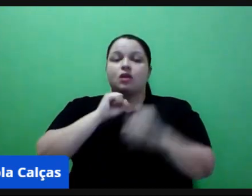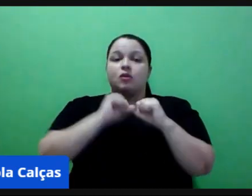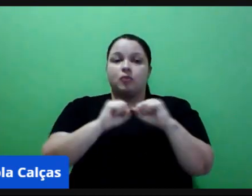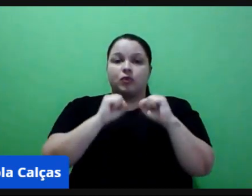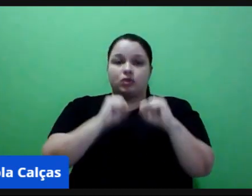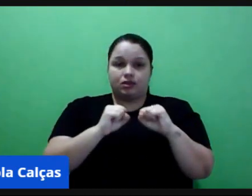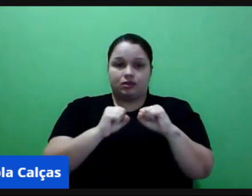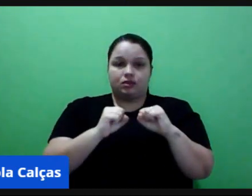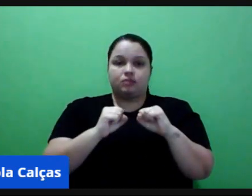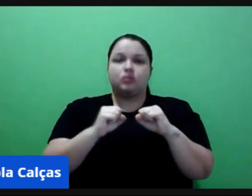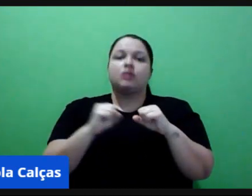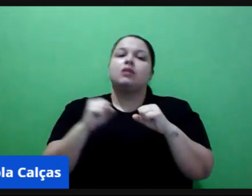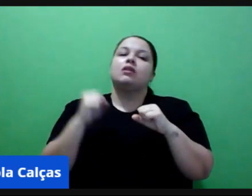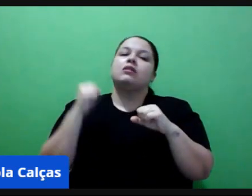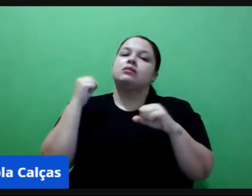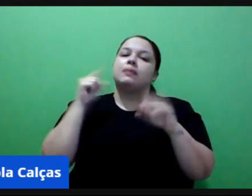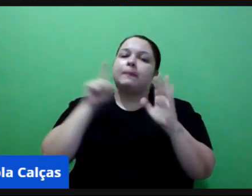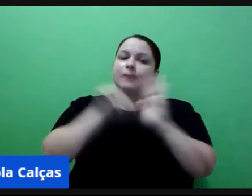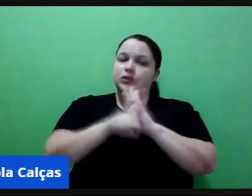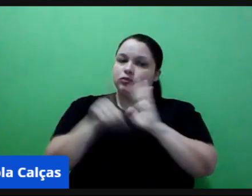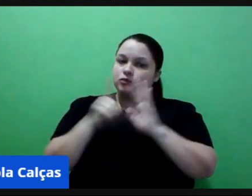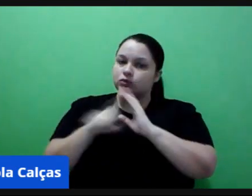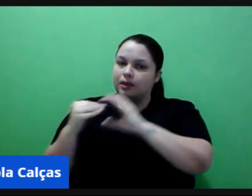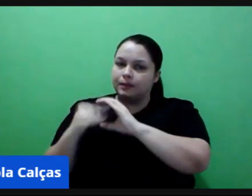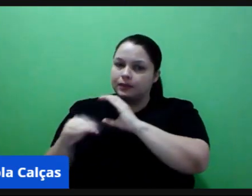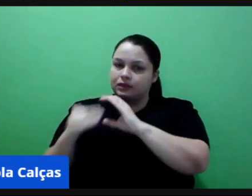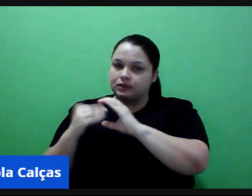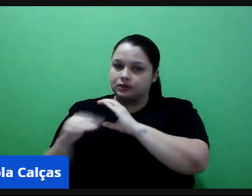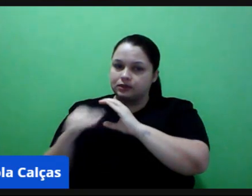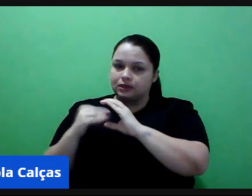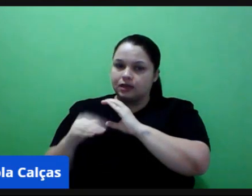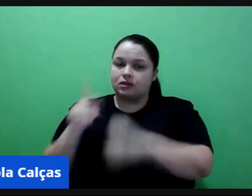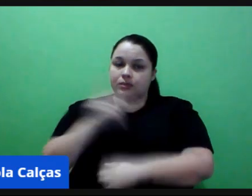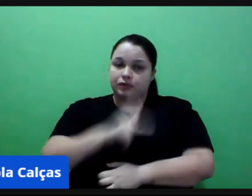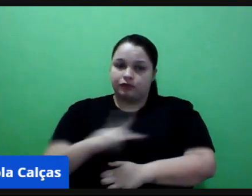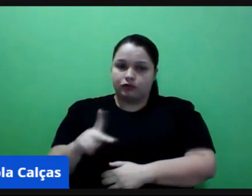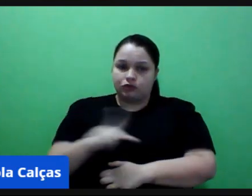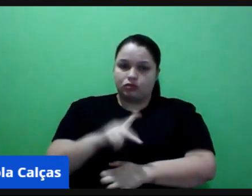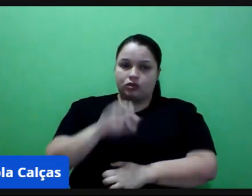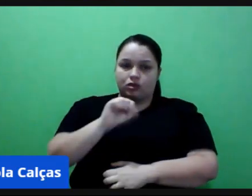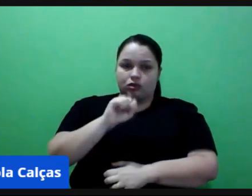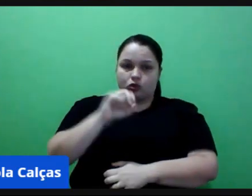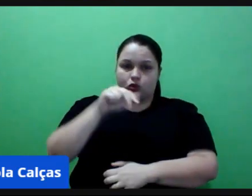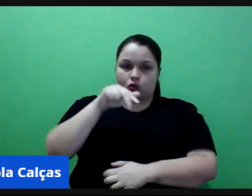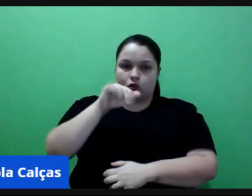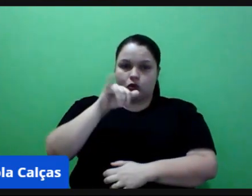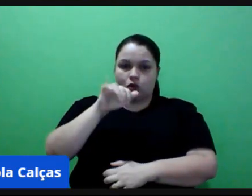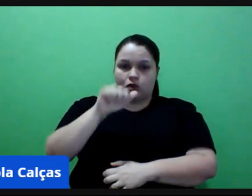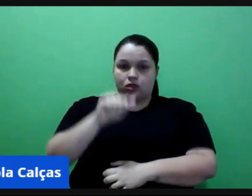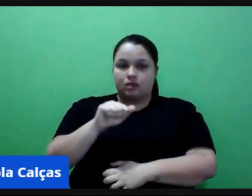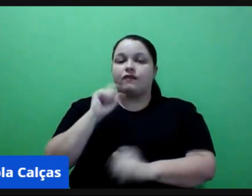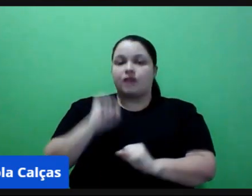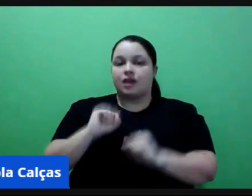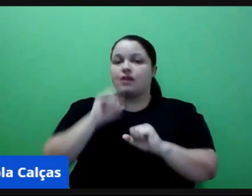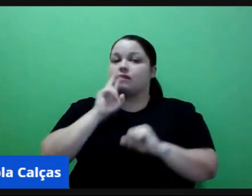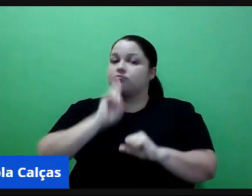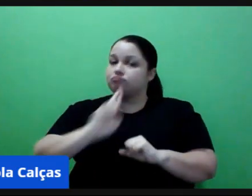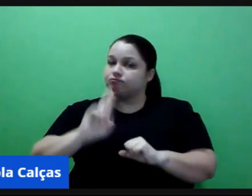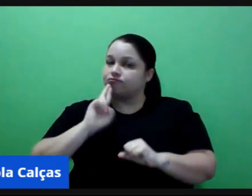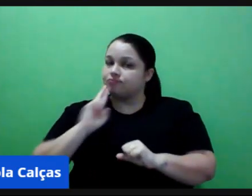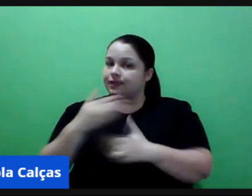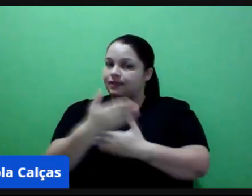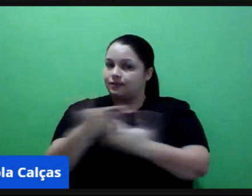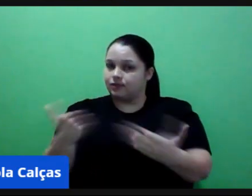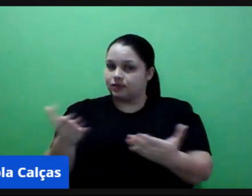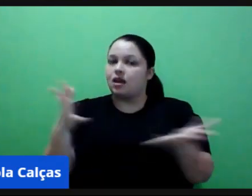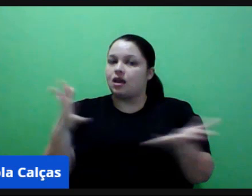por meio do chat com a professora Sônia, que está presente para atender cada um de vocês em relação a dúvidas,